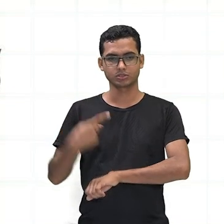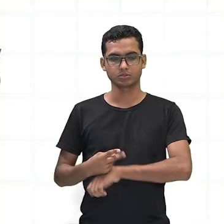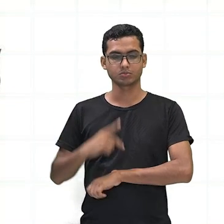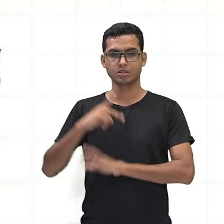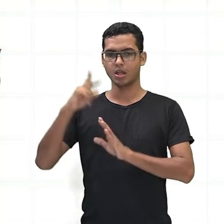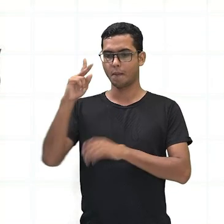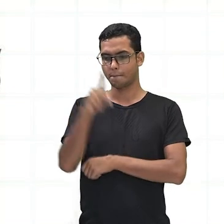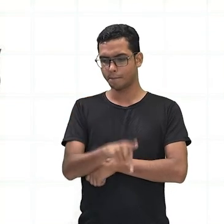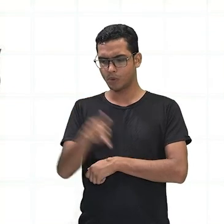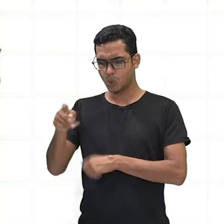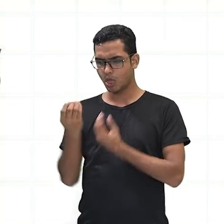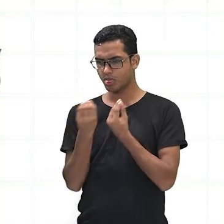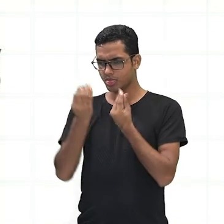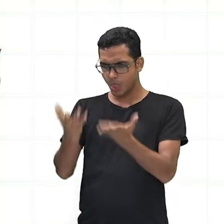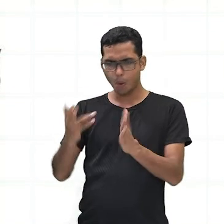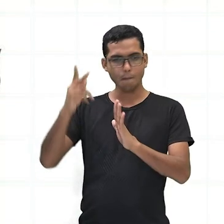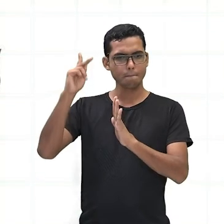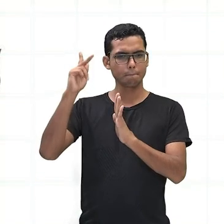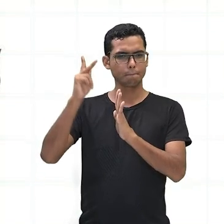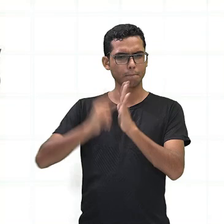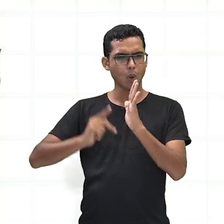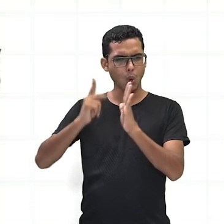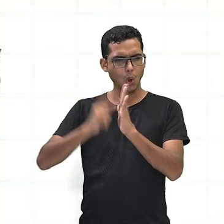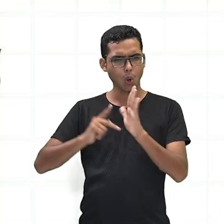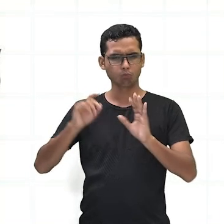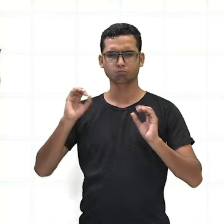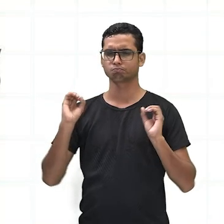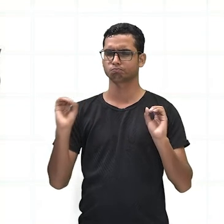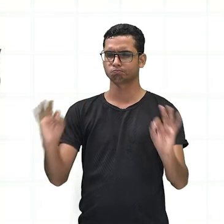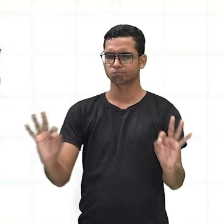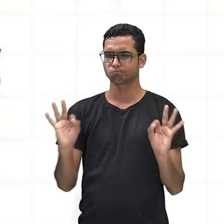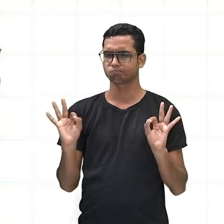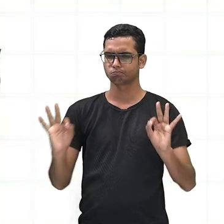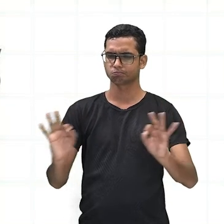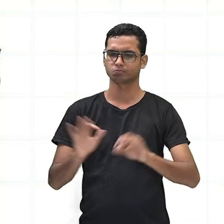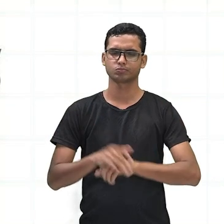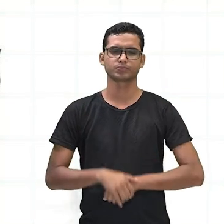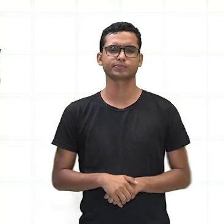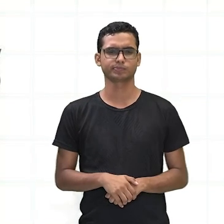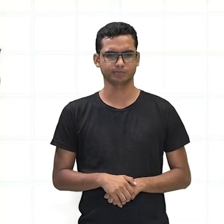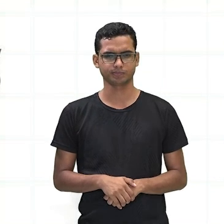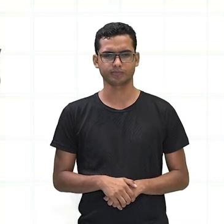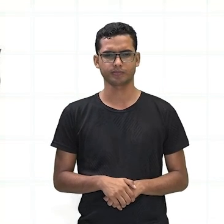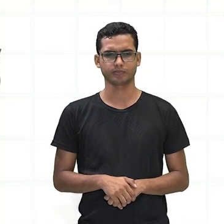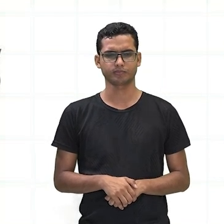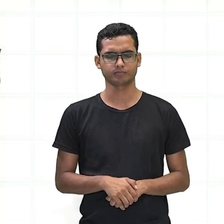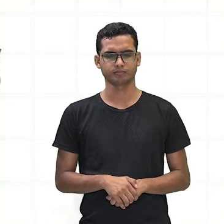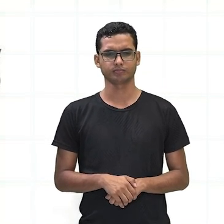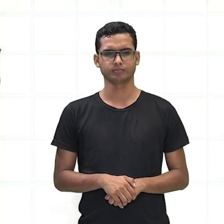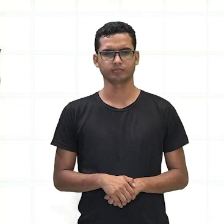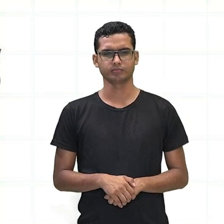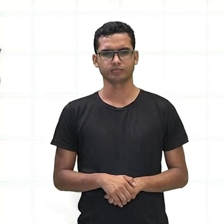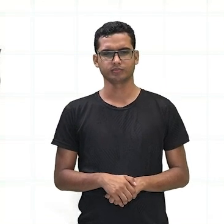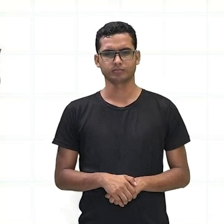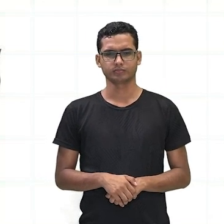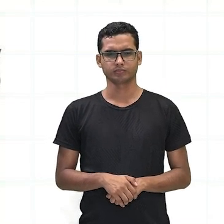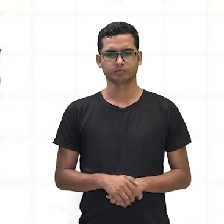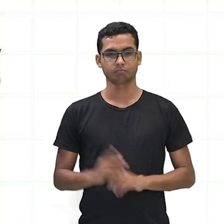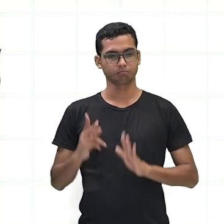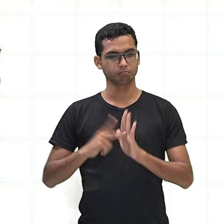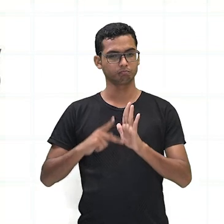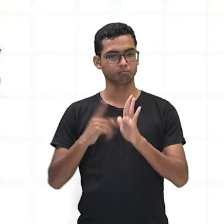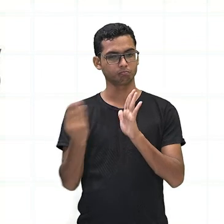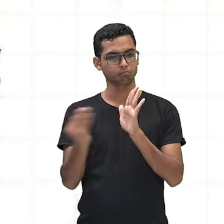notões, top marks. In the end, his escort and the teacher punished